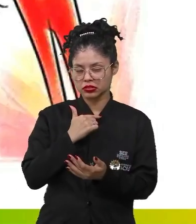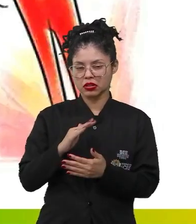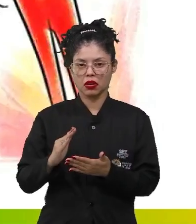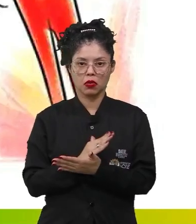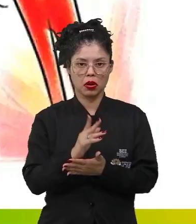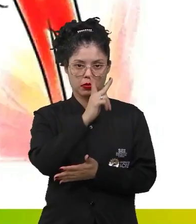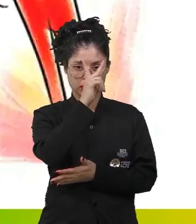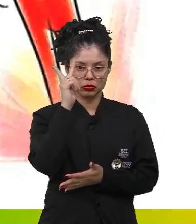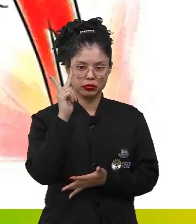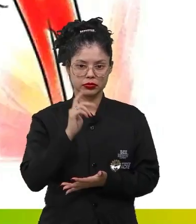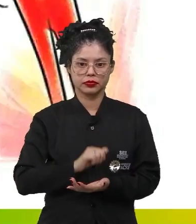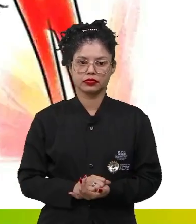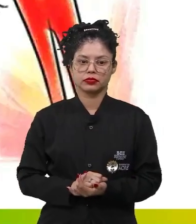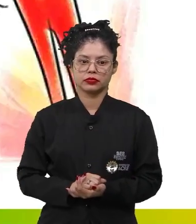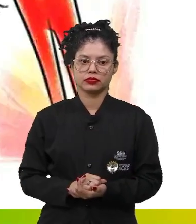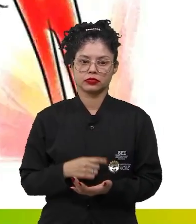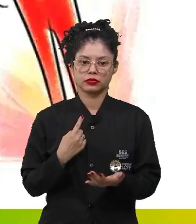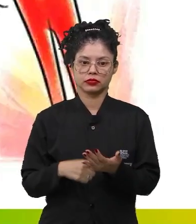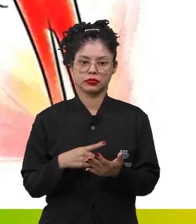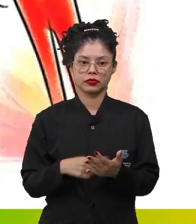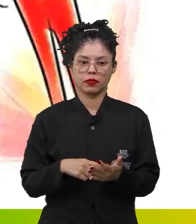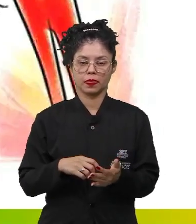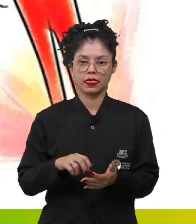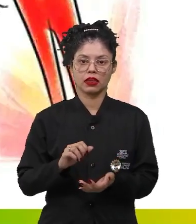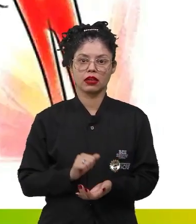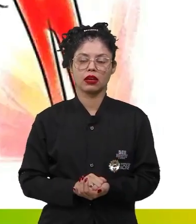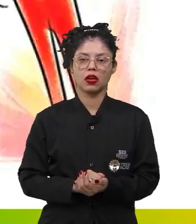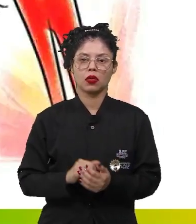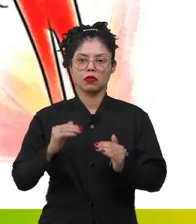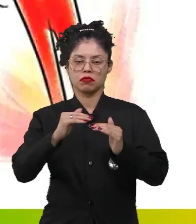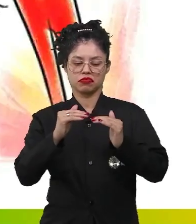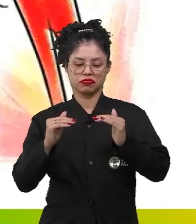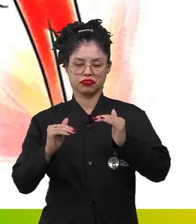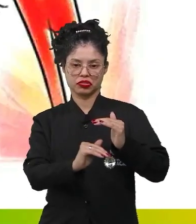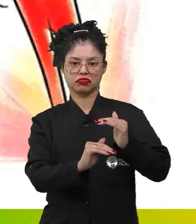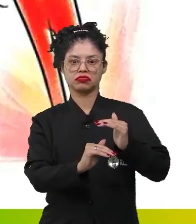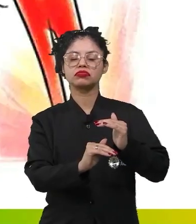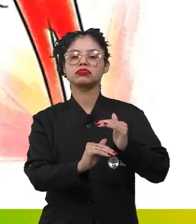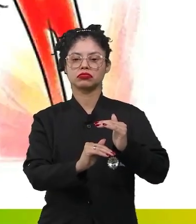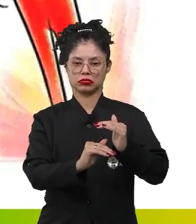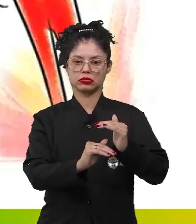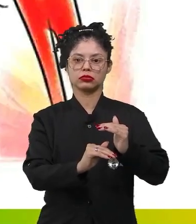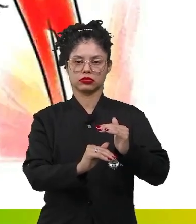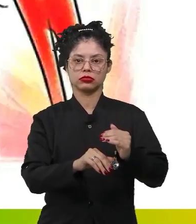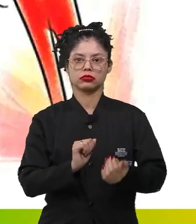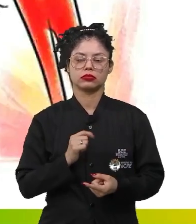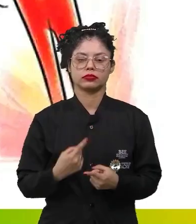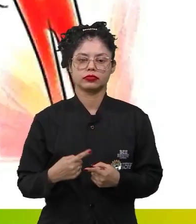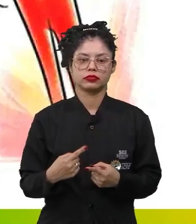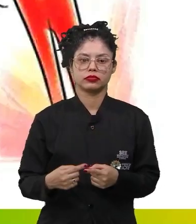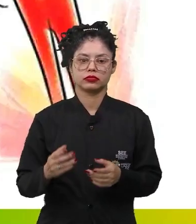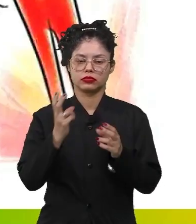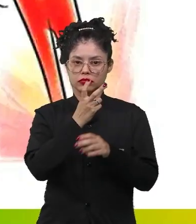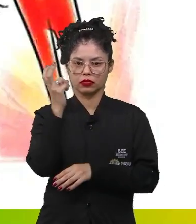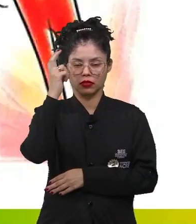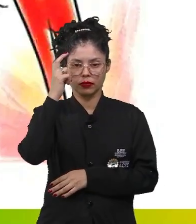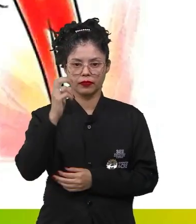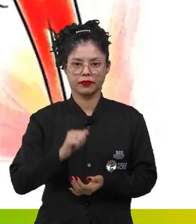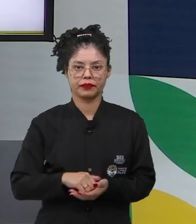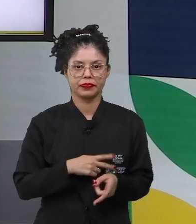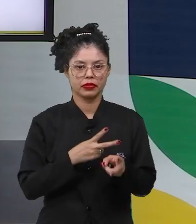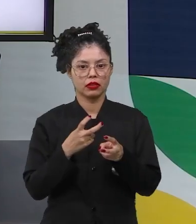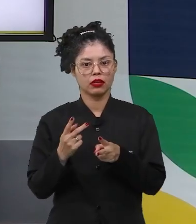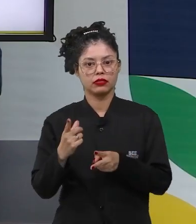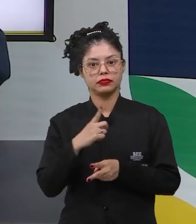determinada pessoa. Considerar a vítima inferior intelectualmente devido à sua cultura. Vocês